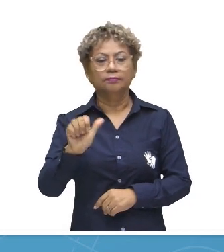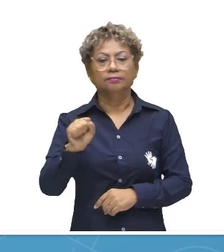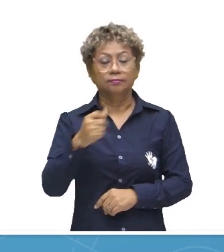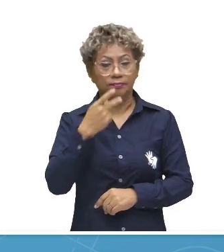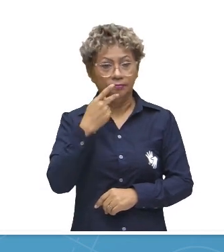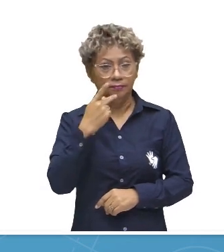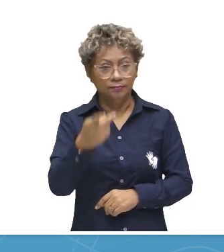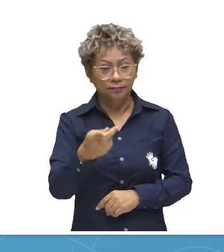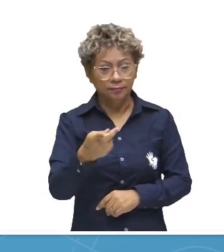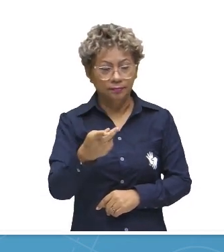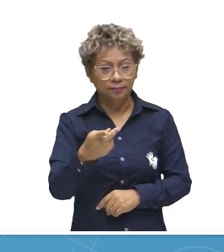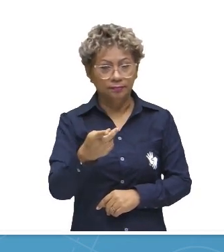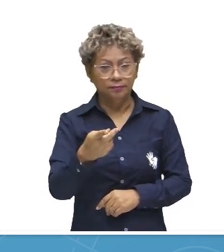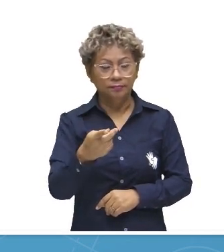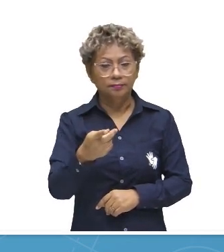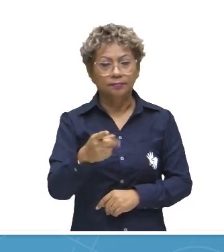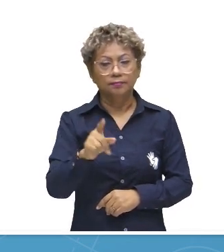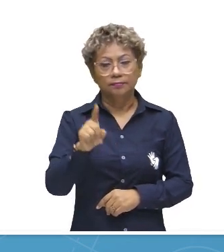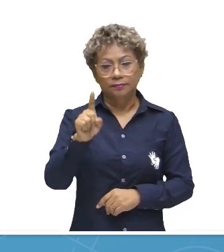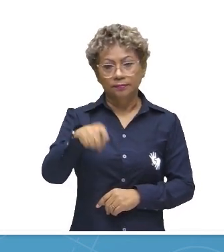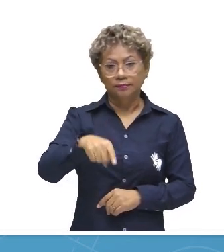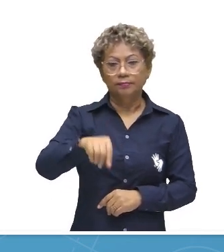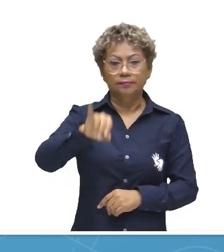polígonos irregulares.